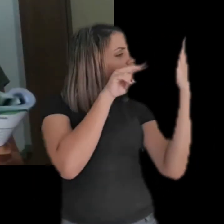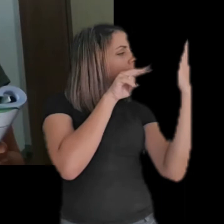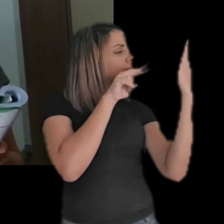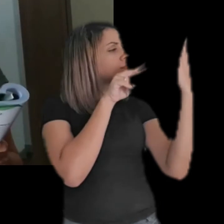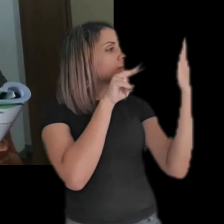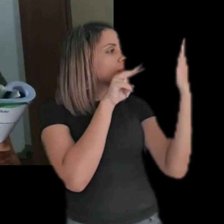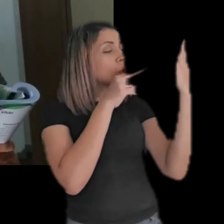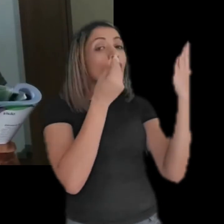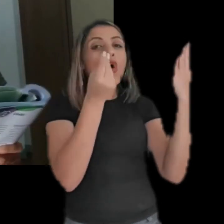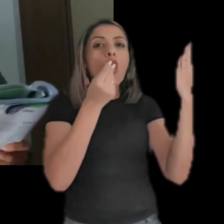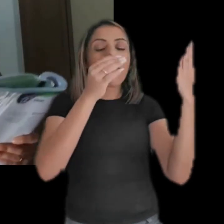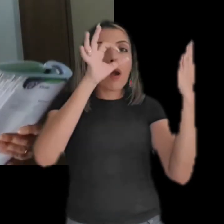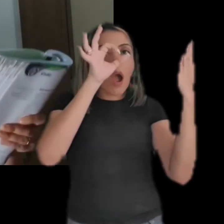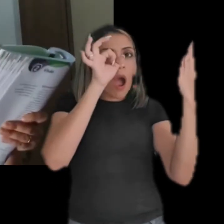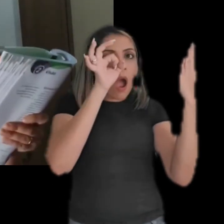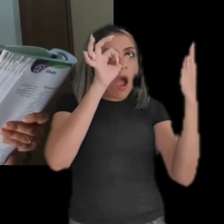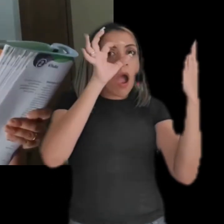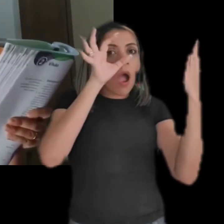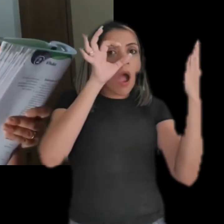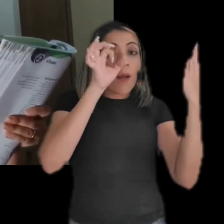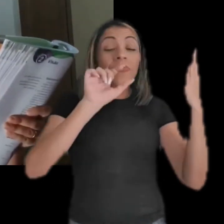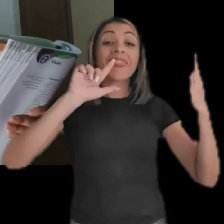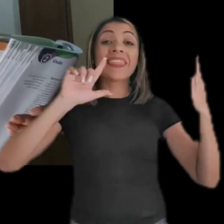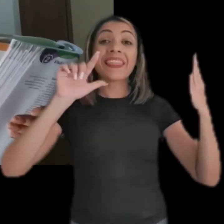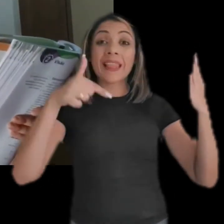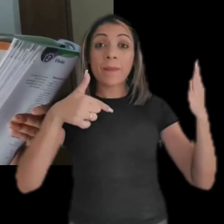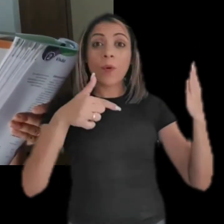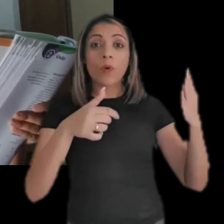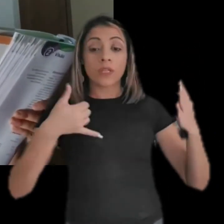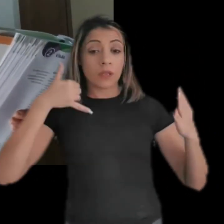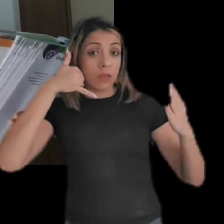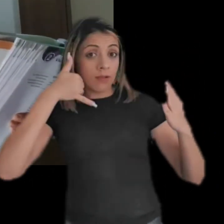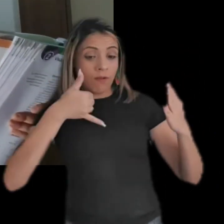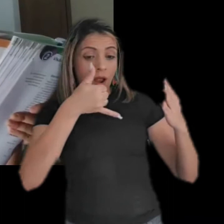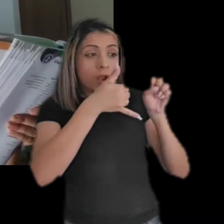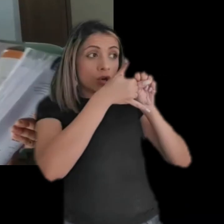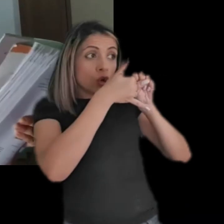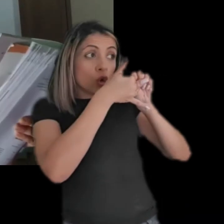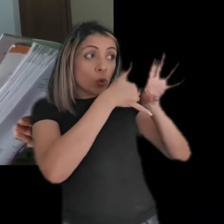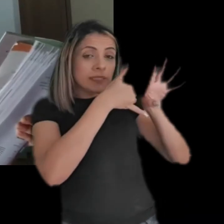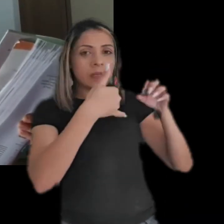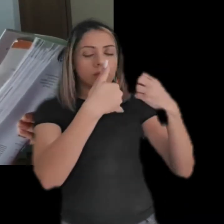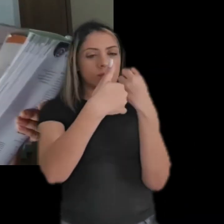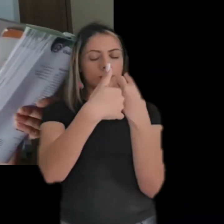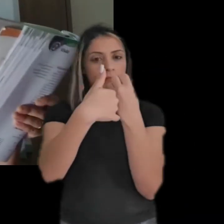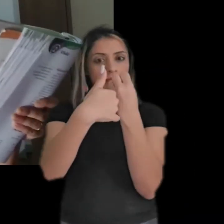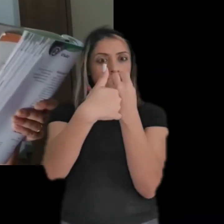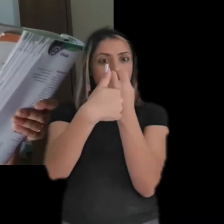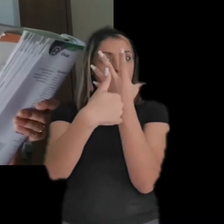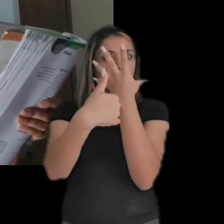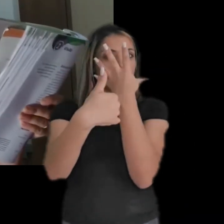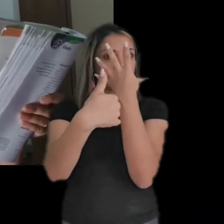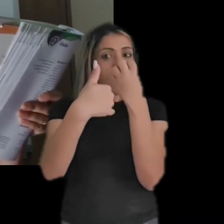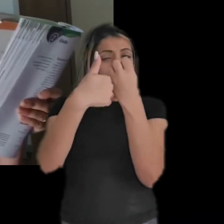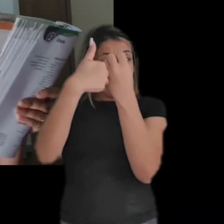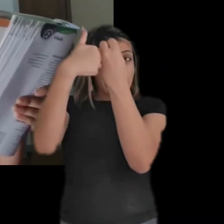Depois, utilizando uma lanterna, vocês vão iluminar o rosto de vocês, né? A luz tem que vir no olho mesmo, né? Não diretamente